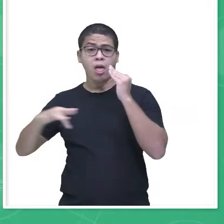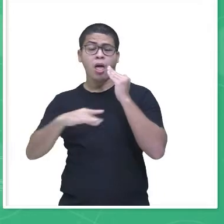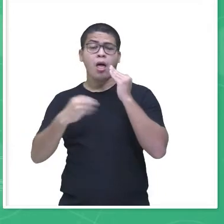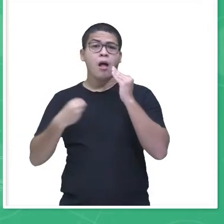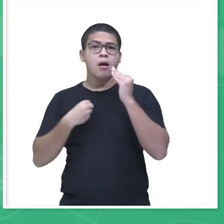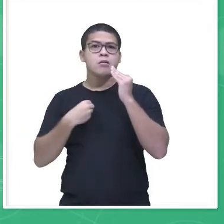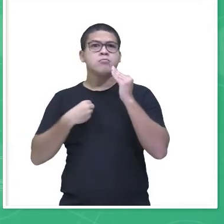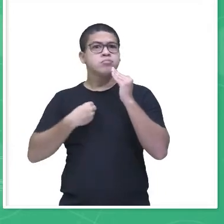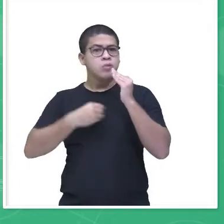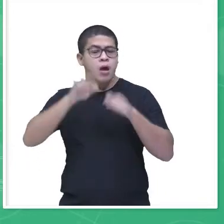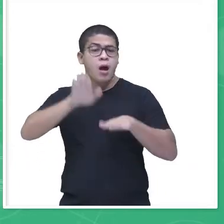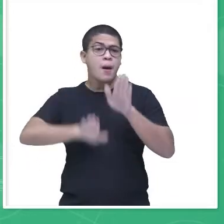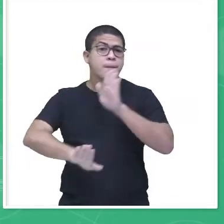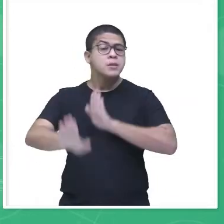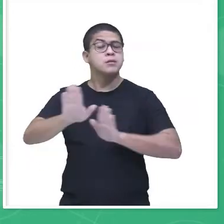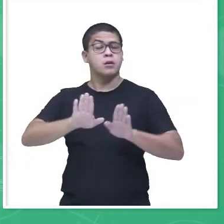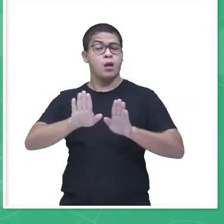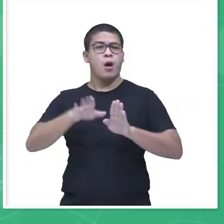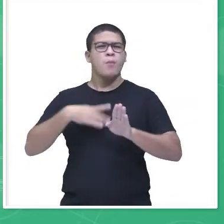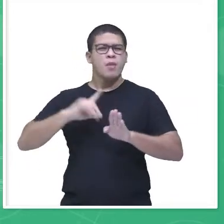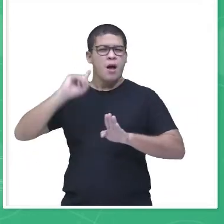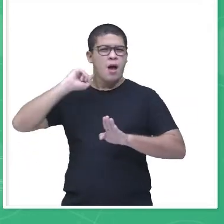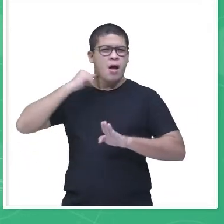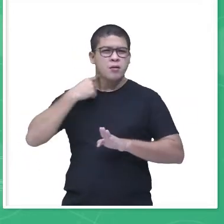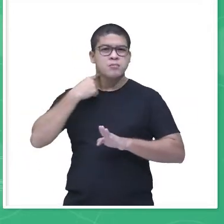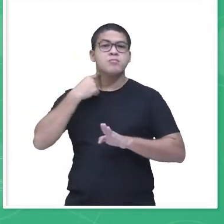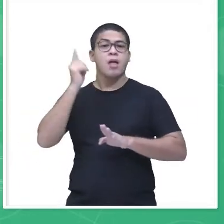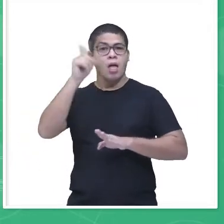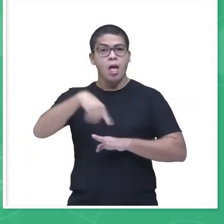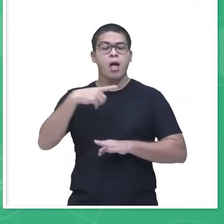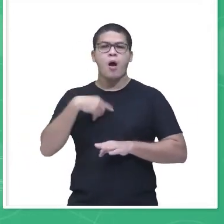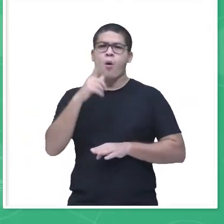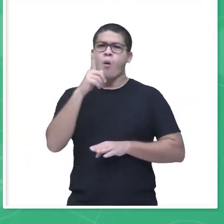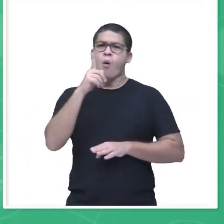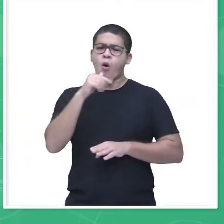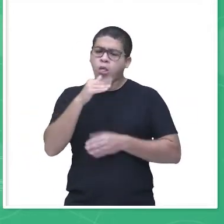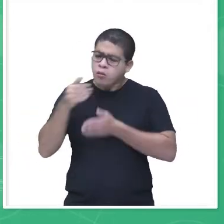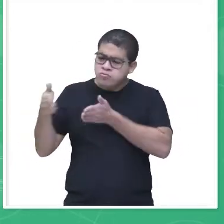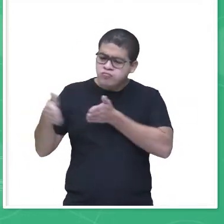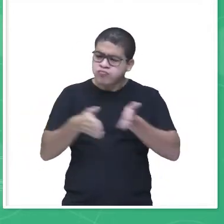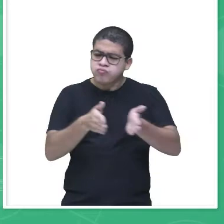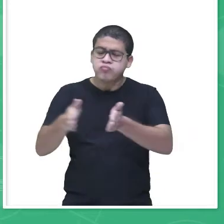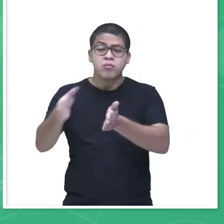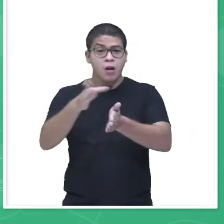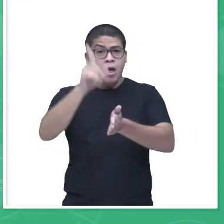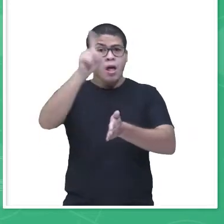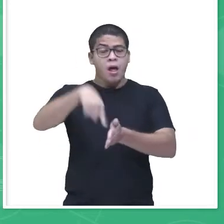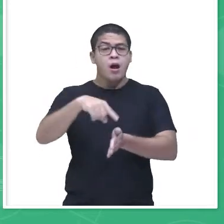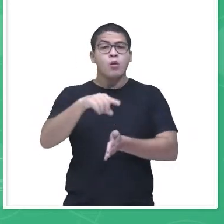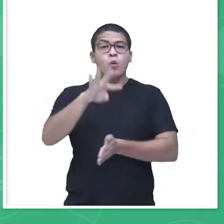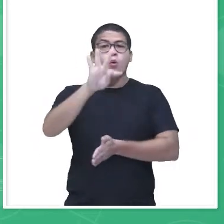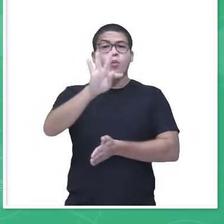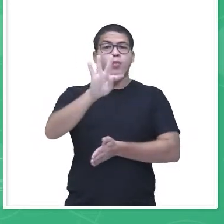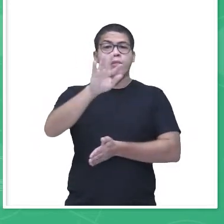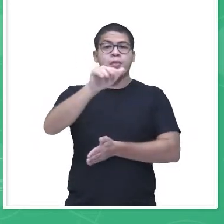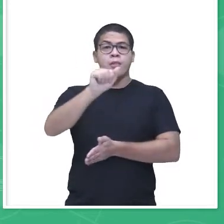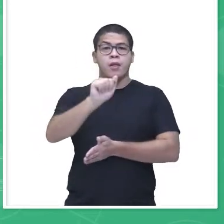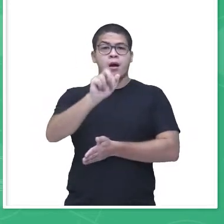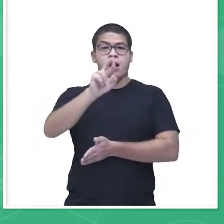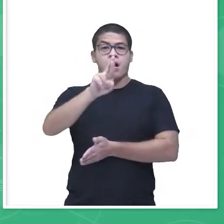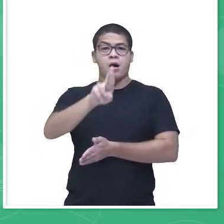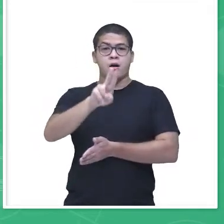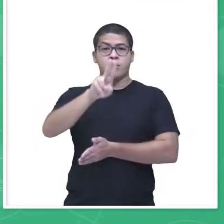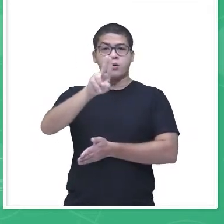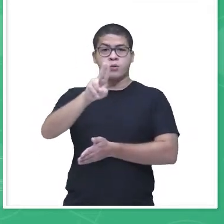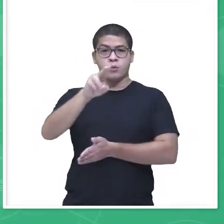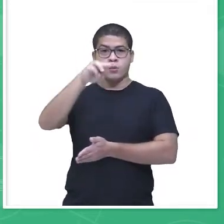do igarapé do Tarumã, que é um grande rio aqui, um grande igarapé da nossa região